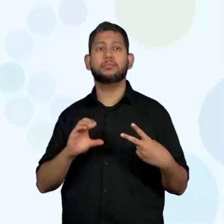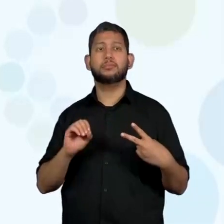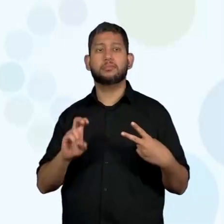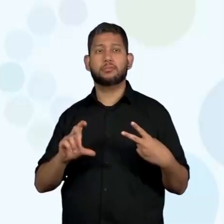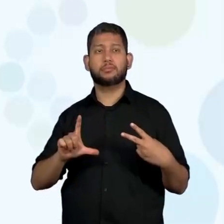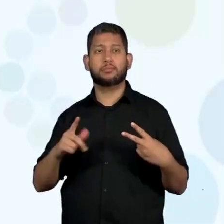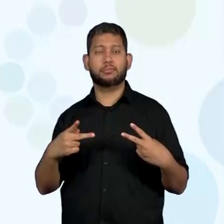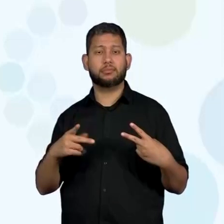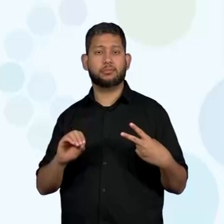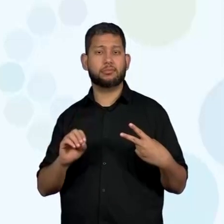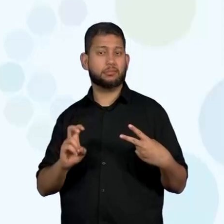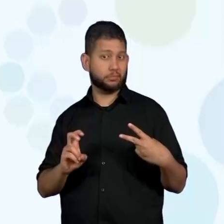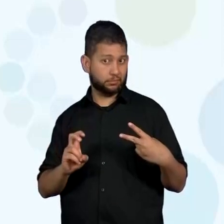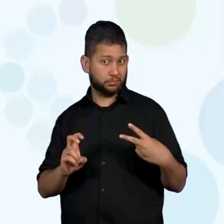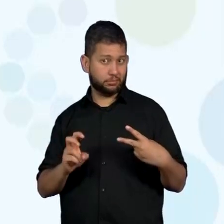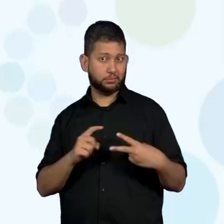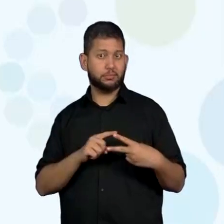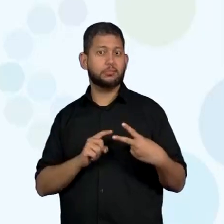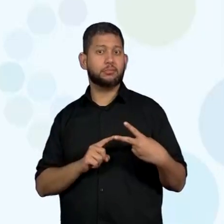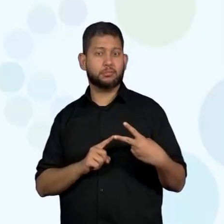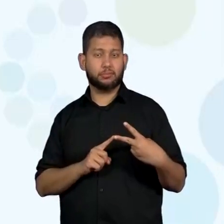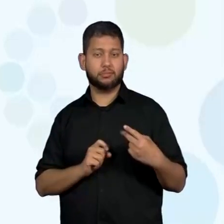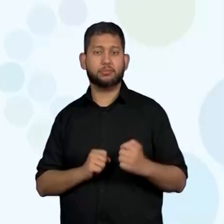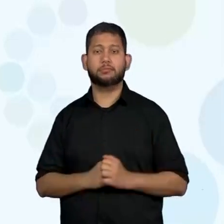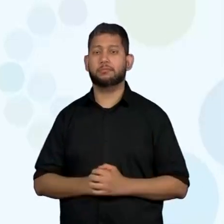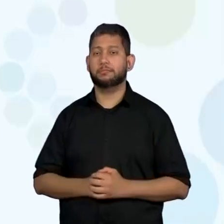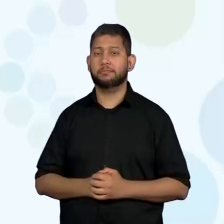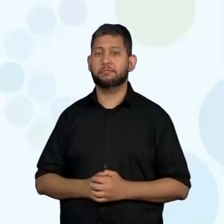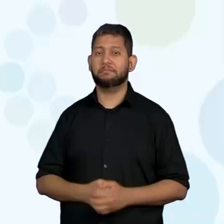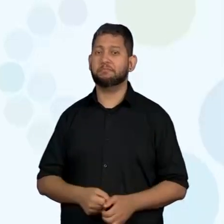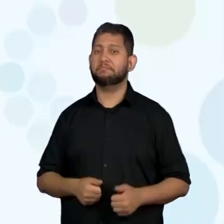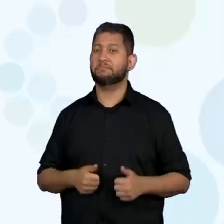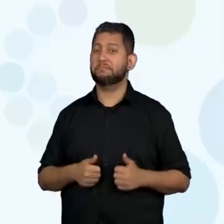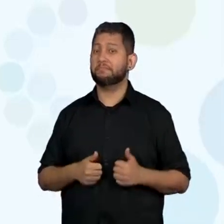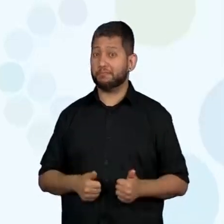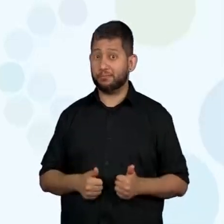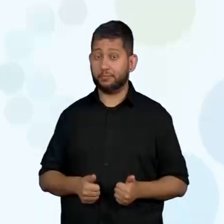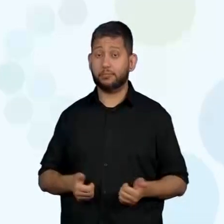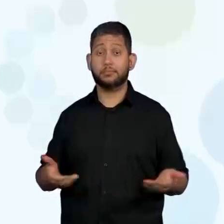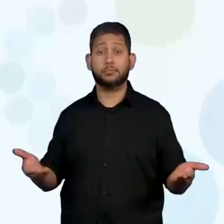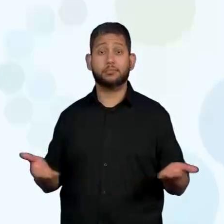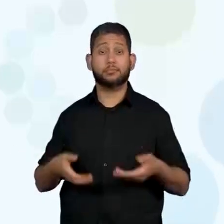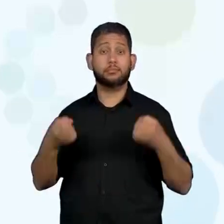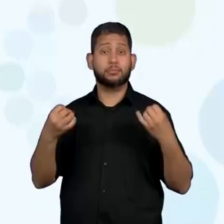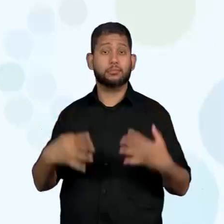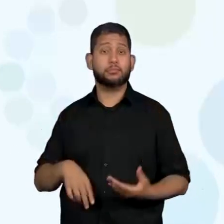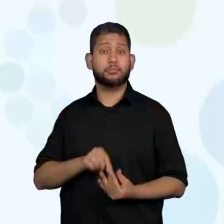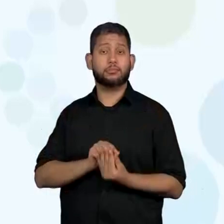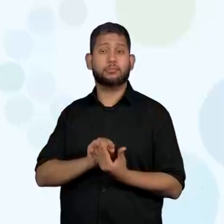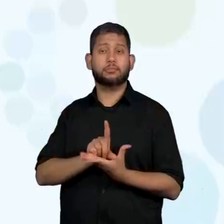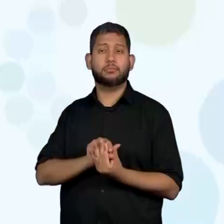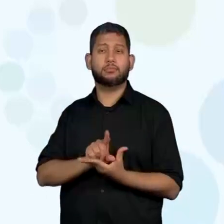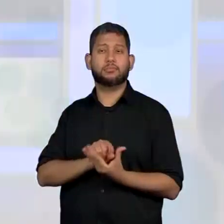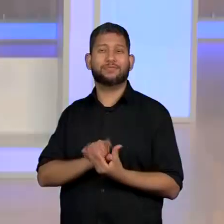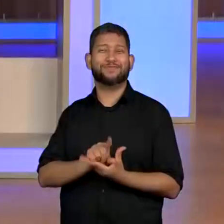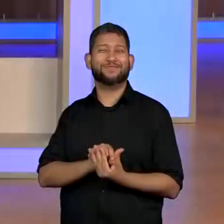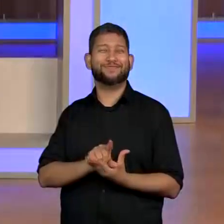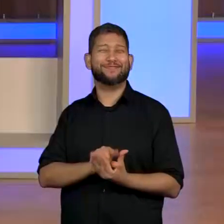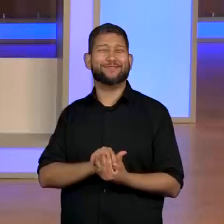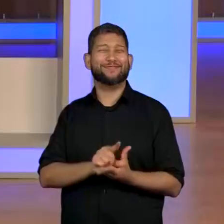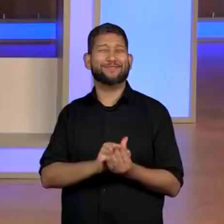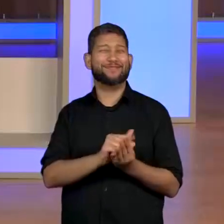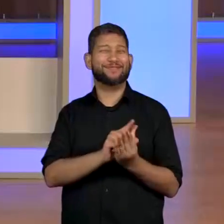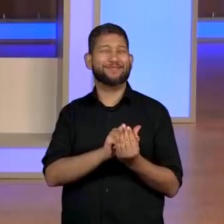f05lp 05 certo muito bem professora Então nós vamos falar de origamis hoje hein Tá